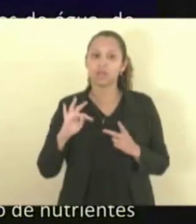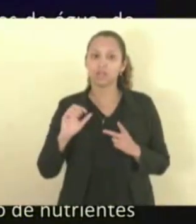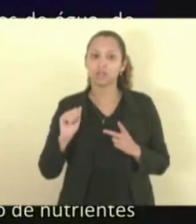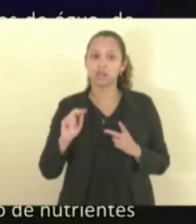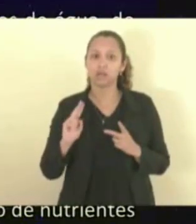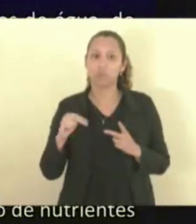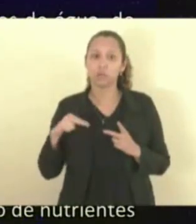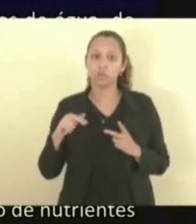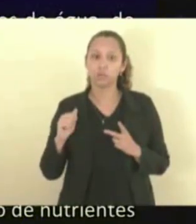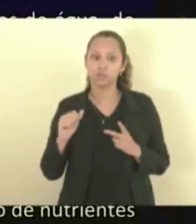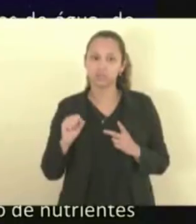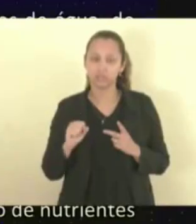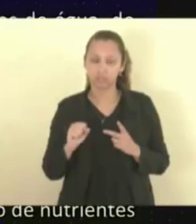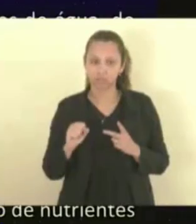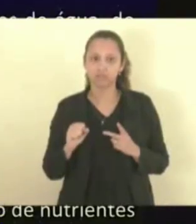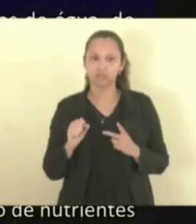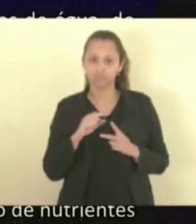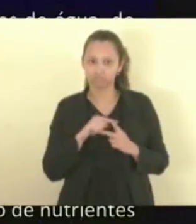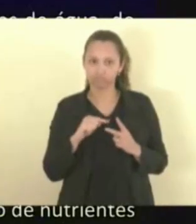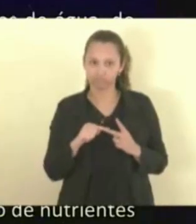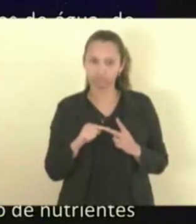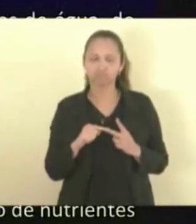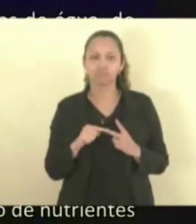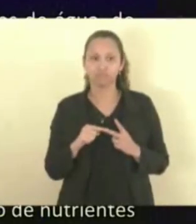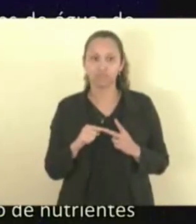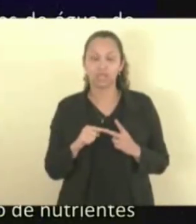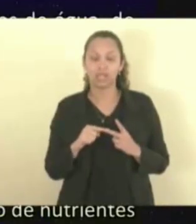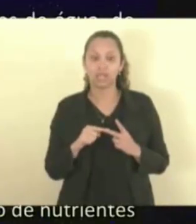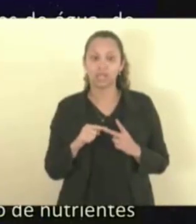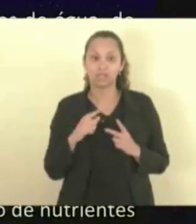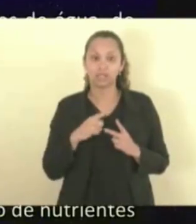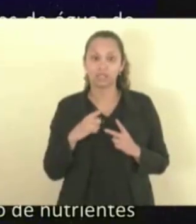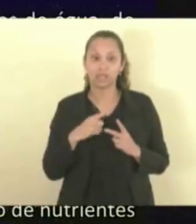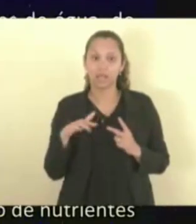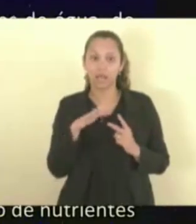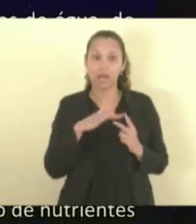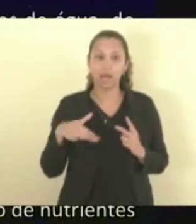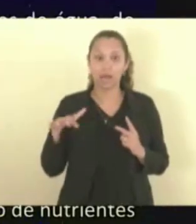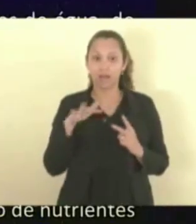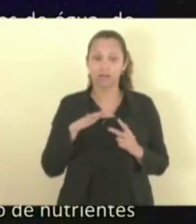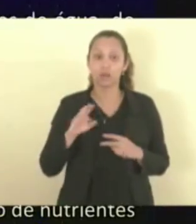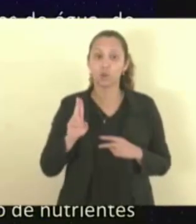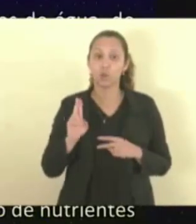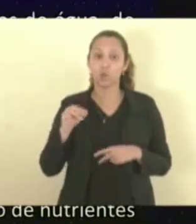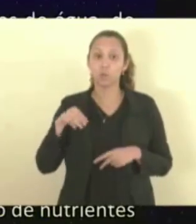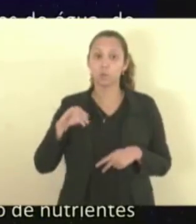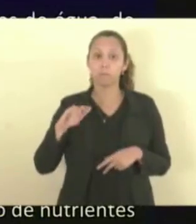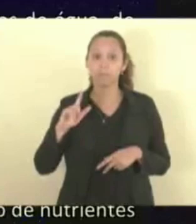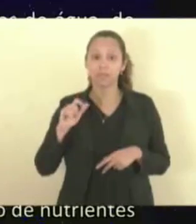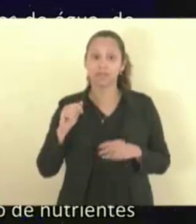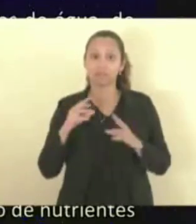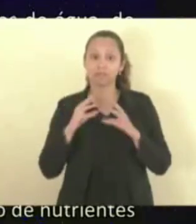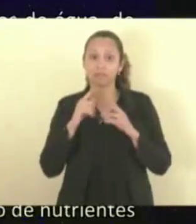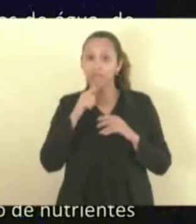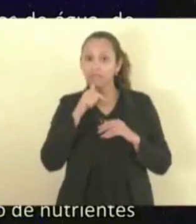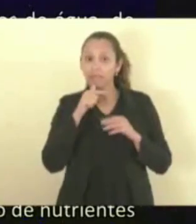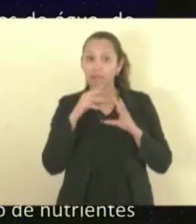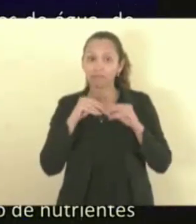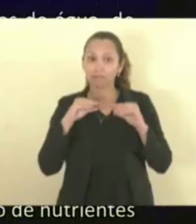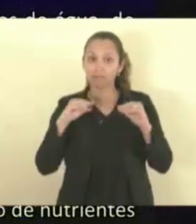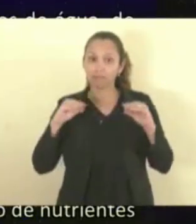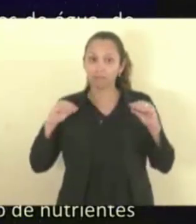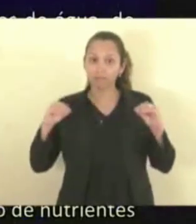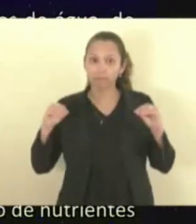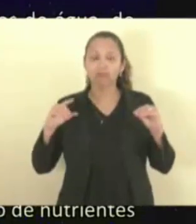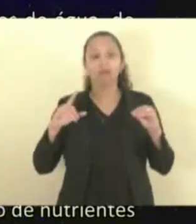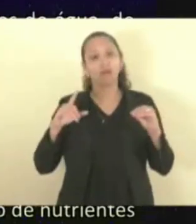no município de Conceição da Barra. Eles têm em comum justamente essas áreas úmidas, e que são ecossistemas aquáticos, ou